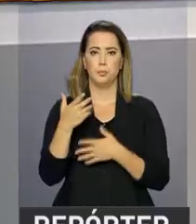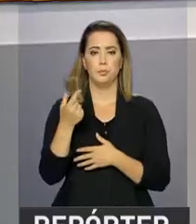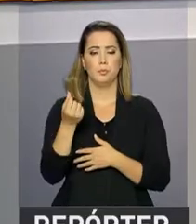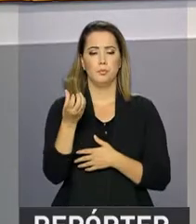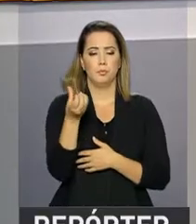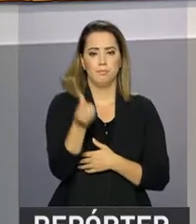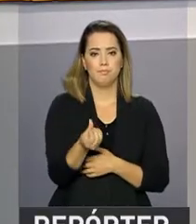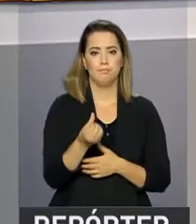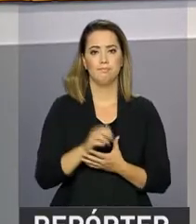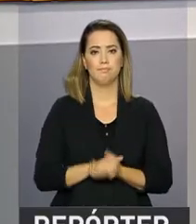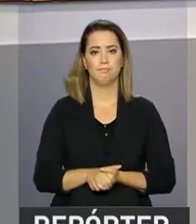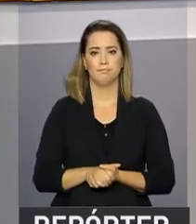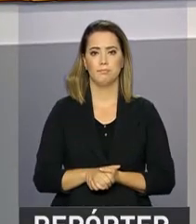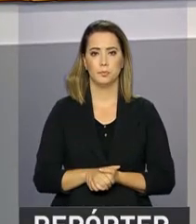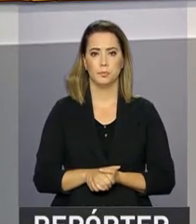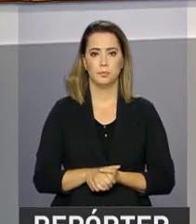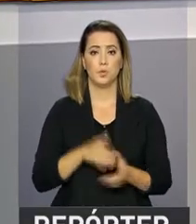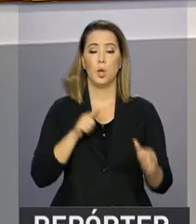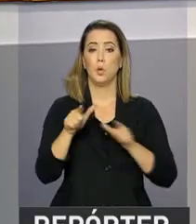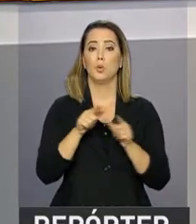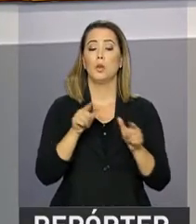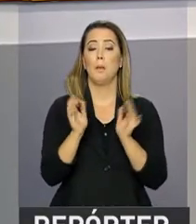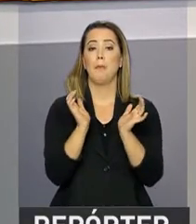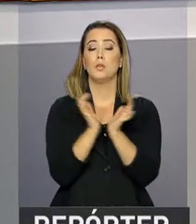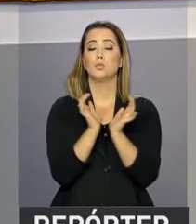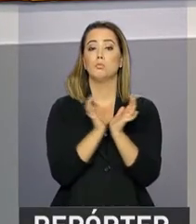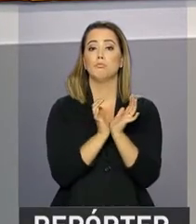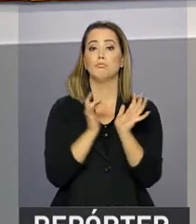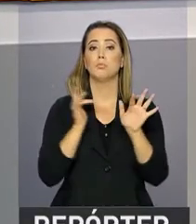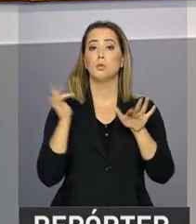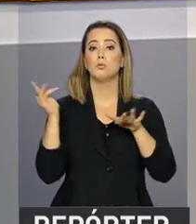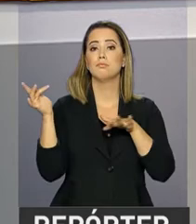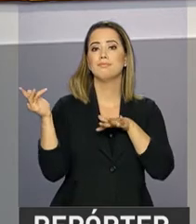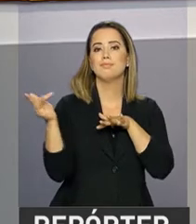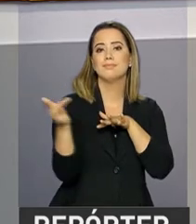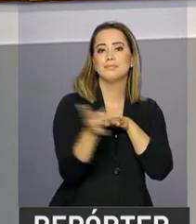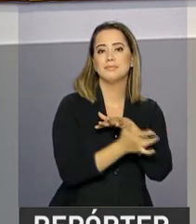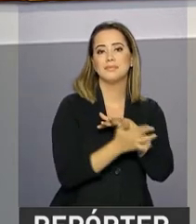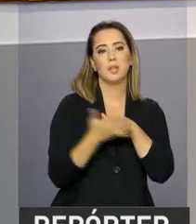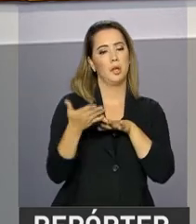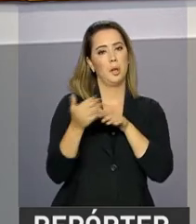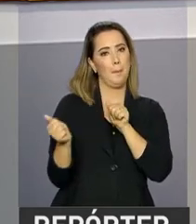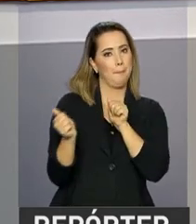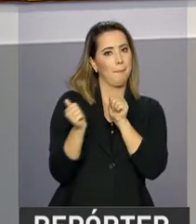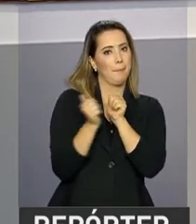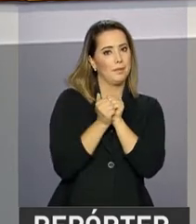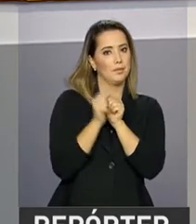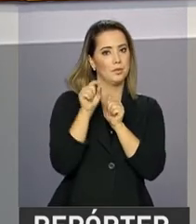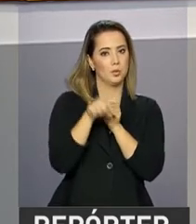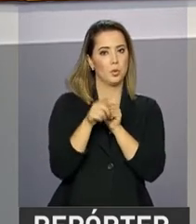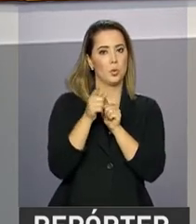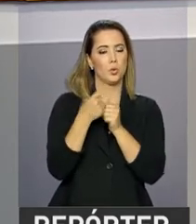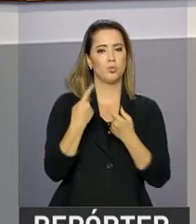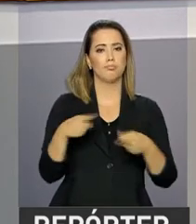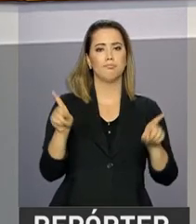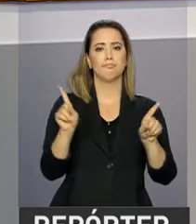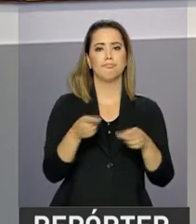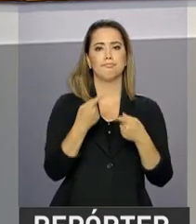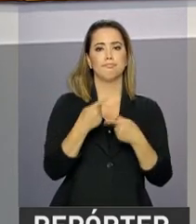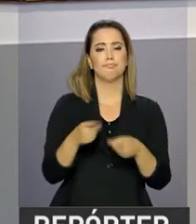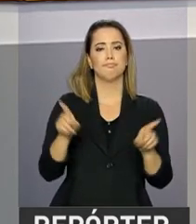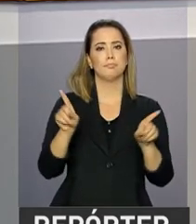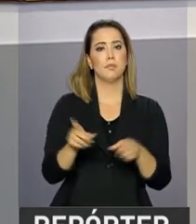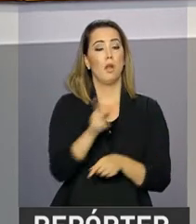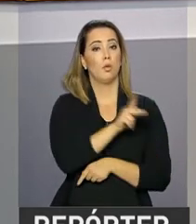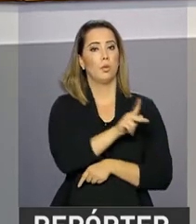6 em uma ação nas redes sociais quer aproximar a banda do batalhão da guarda presidencial dos cidadãos de todo o